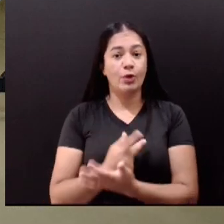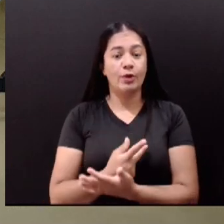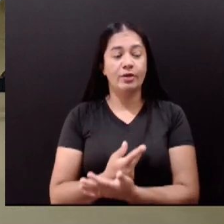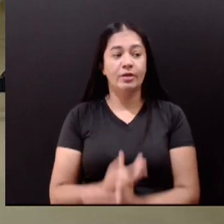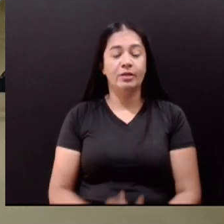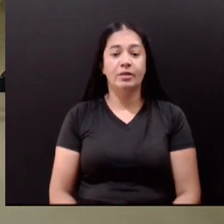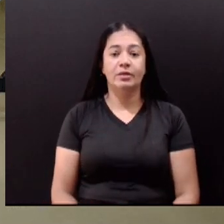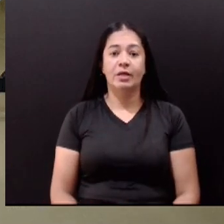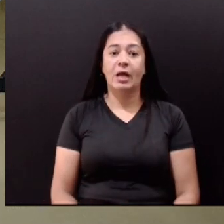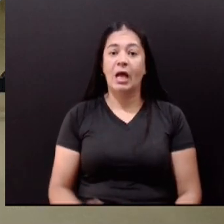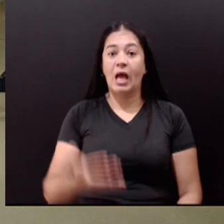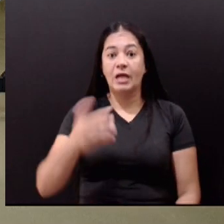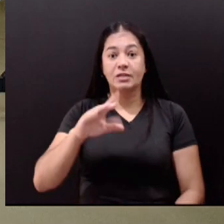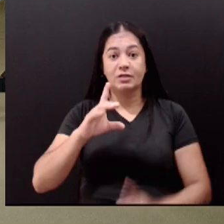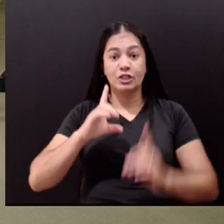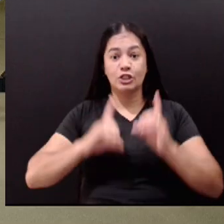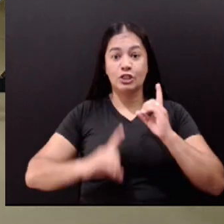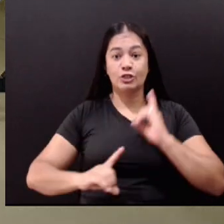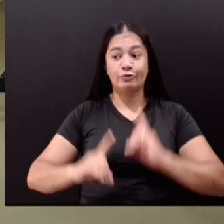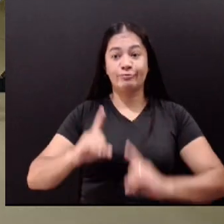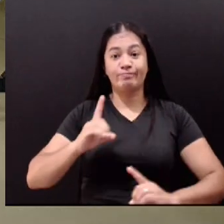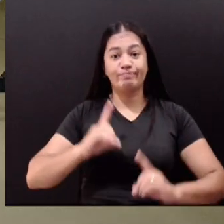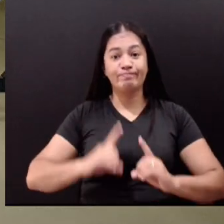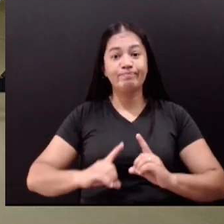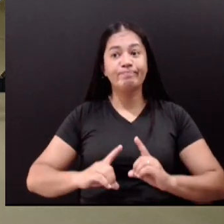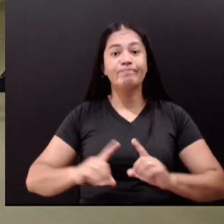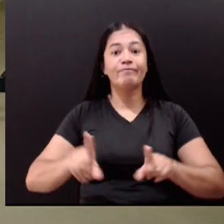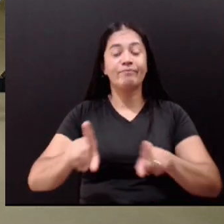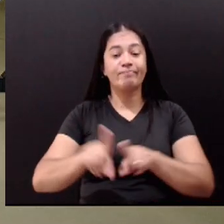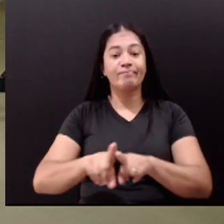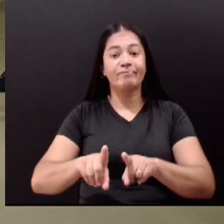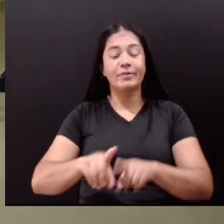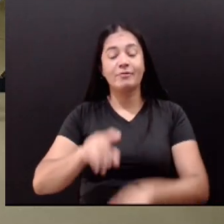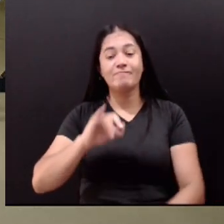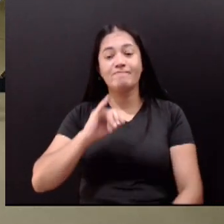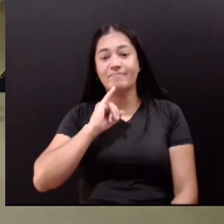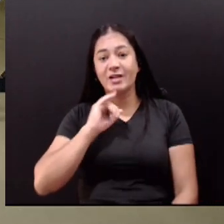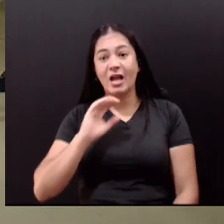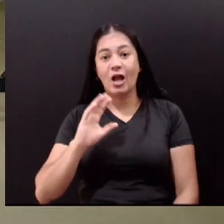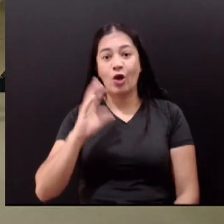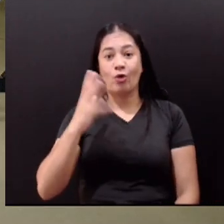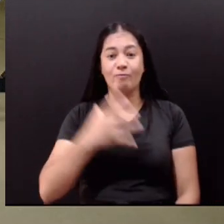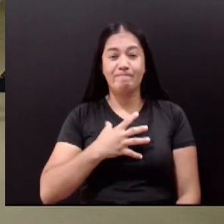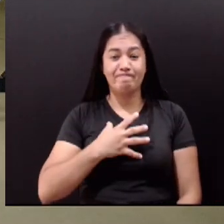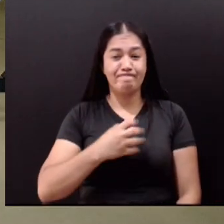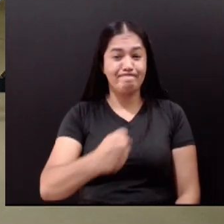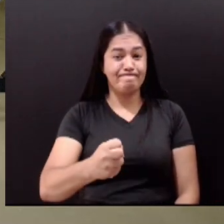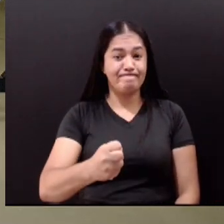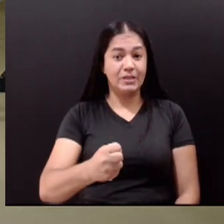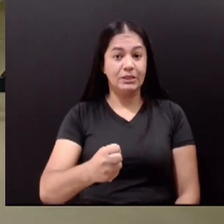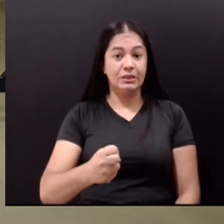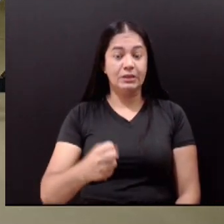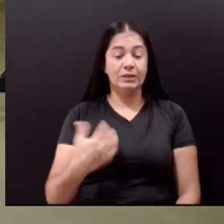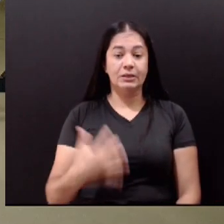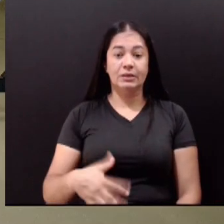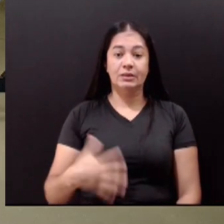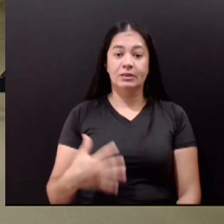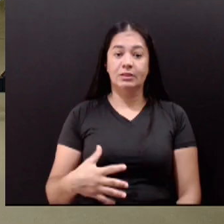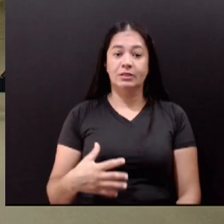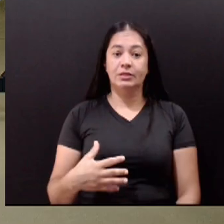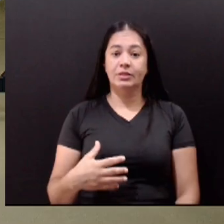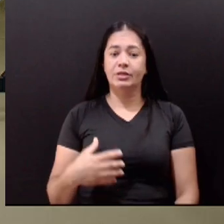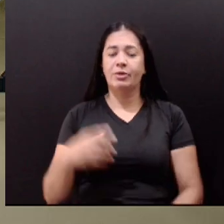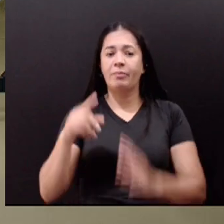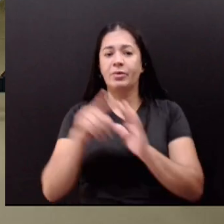depressão, e dependendo da situação, infelizmente, a gente tem casos de suicídio, né. Eu gostaria que você